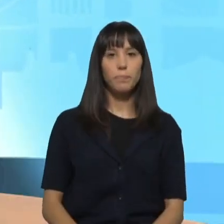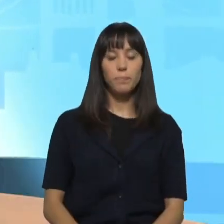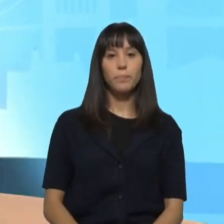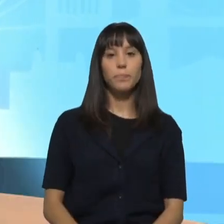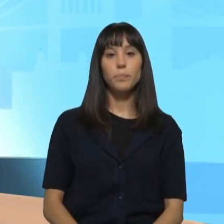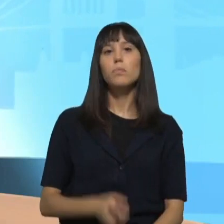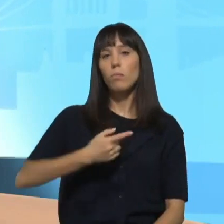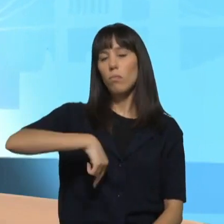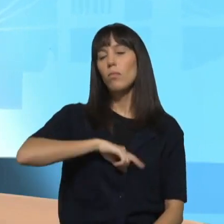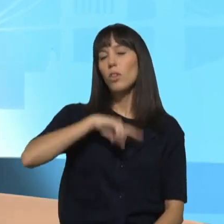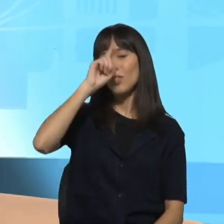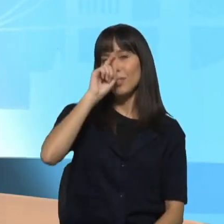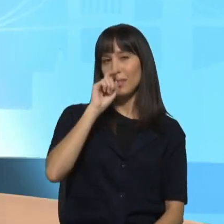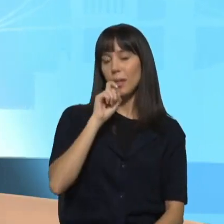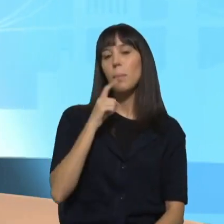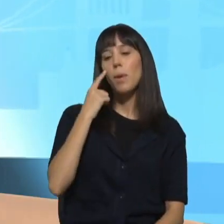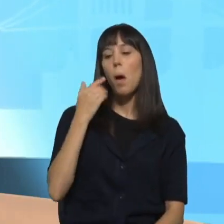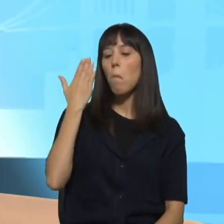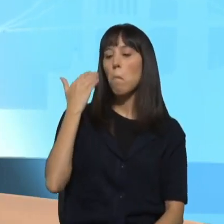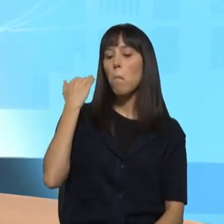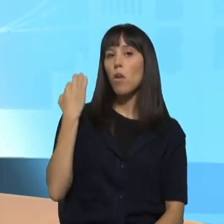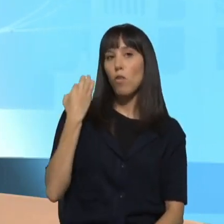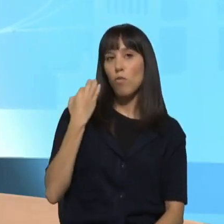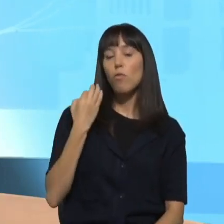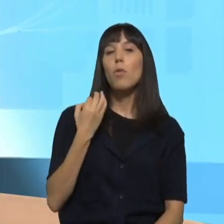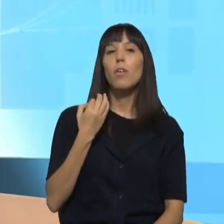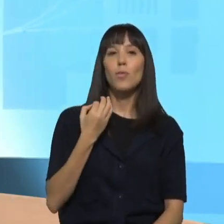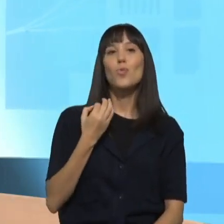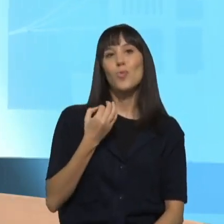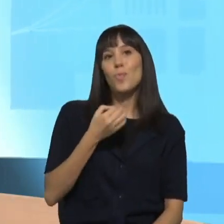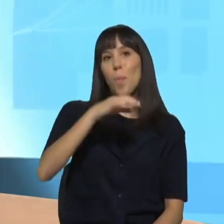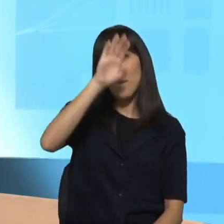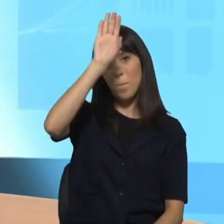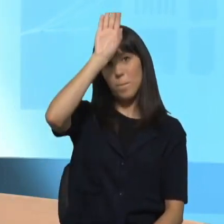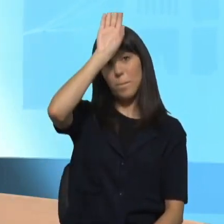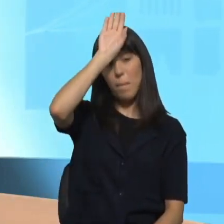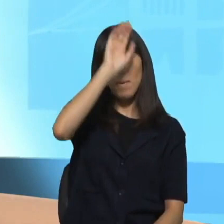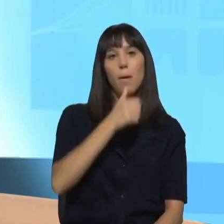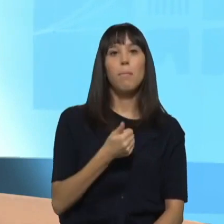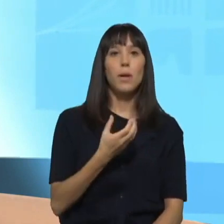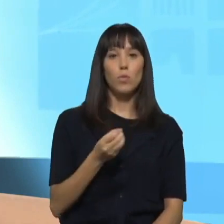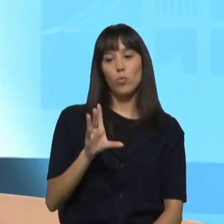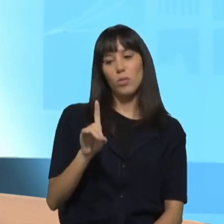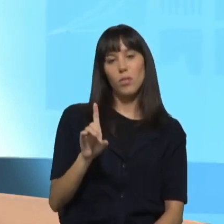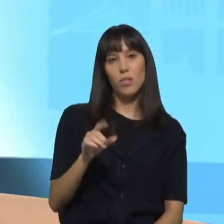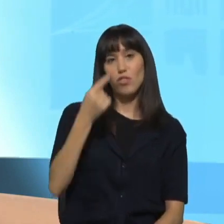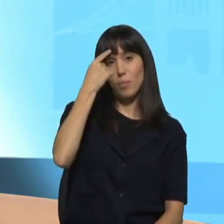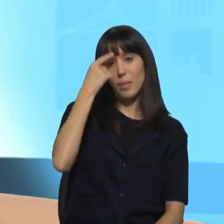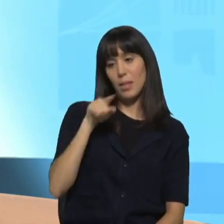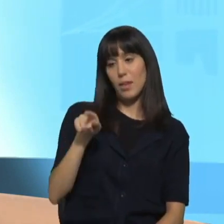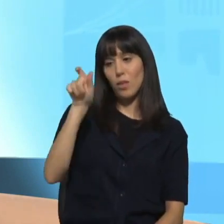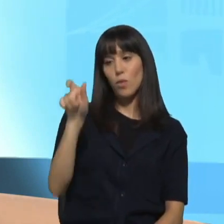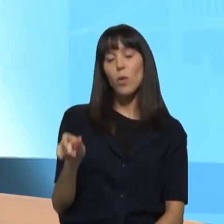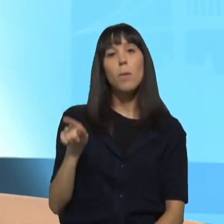vamos recordando o pensamento do cardeal Ratzinger, do Papa Bento XVI, mas o pensamento, desde logo, desse